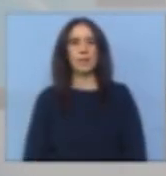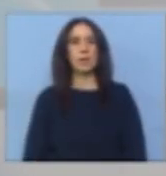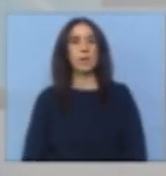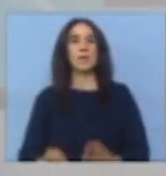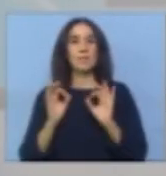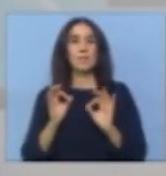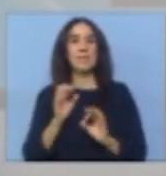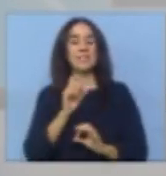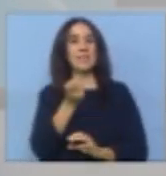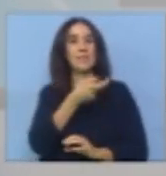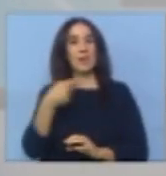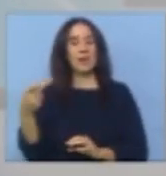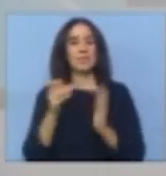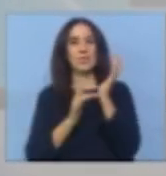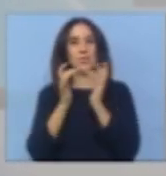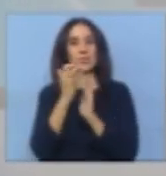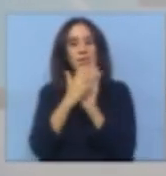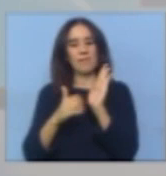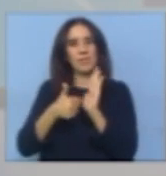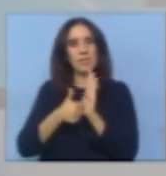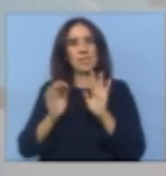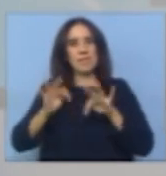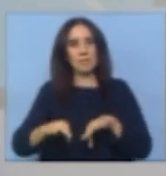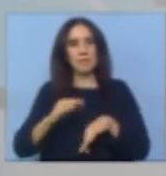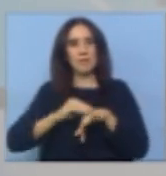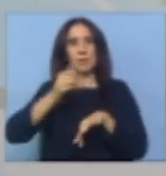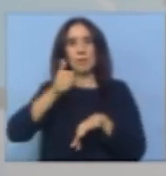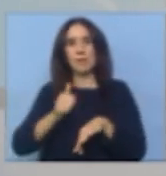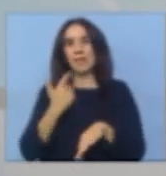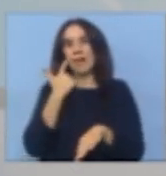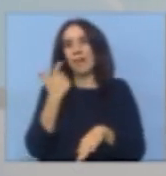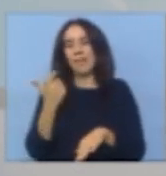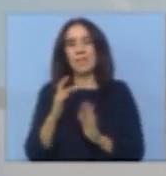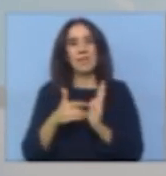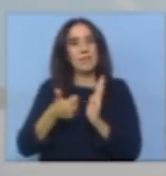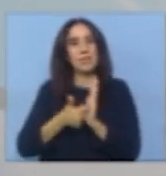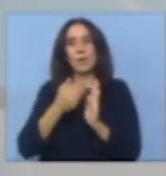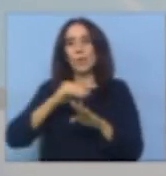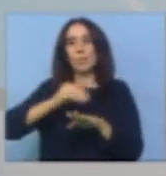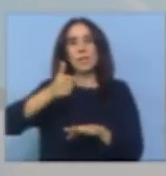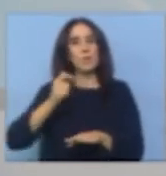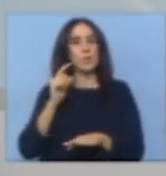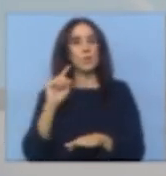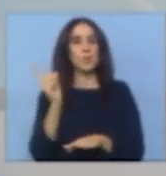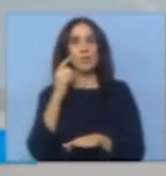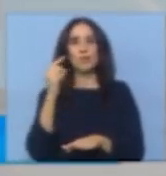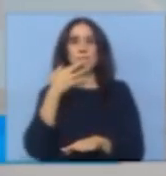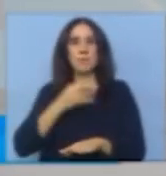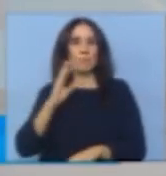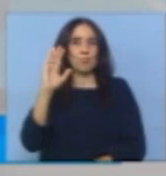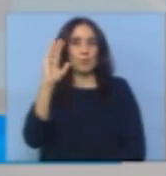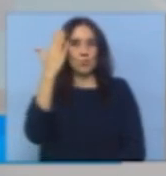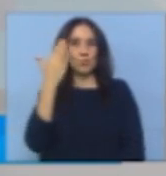frase com que Jesus termina o Evangelho, comentada, se calhar do Evangelho mais comentada por toda a gente